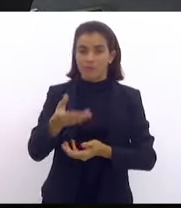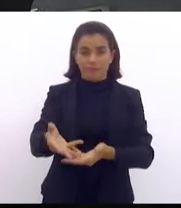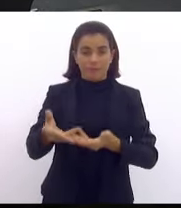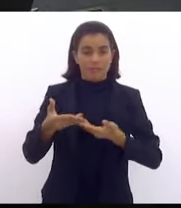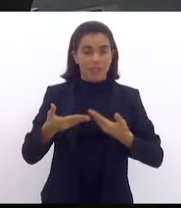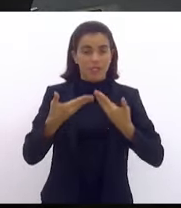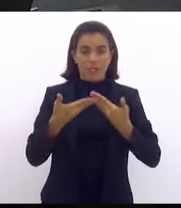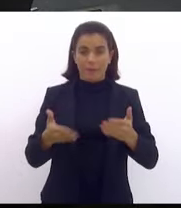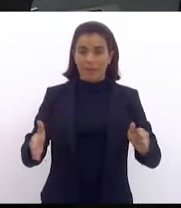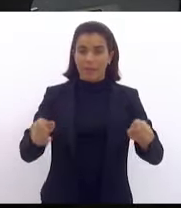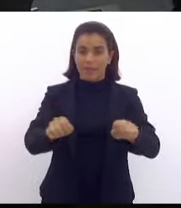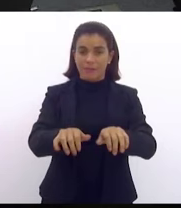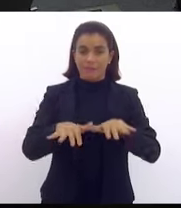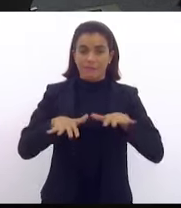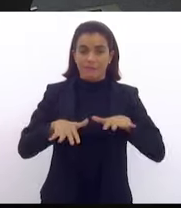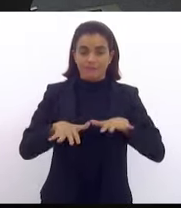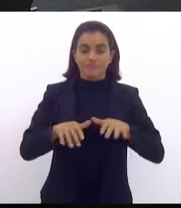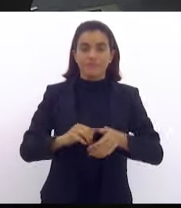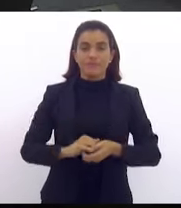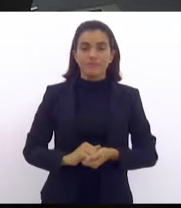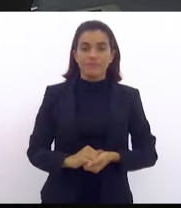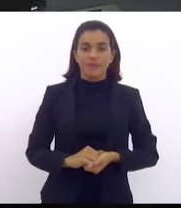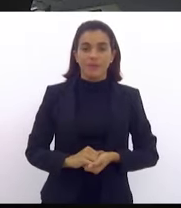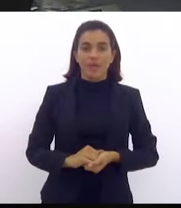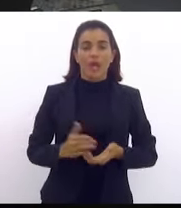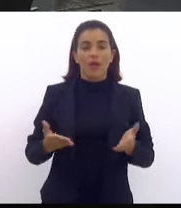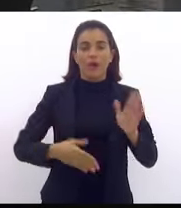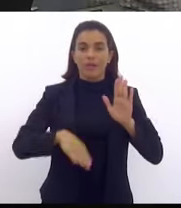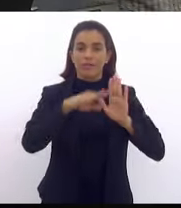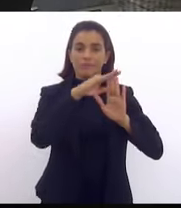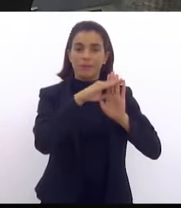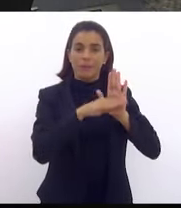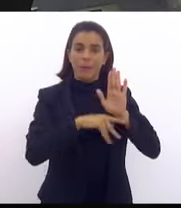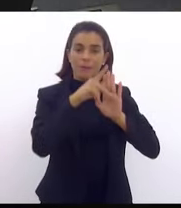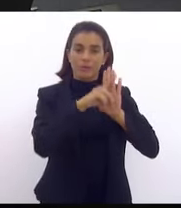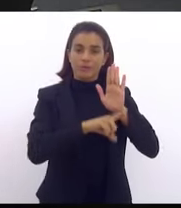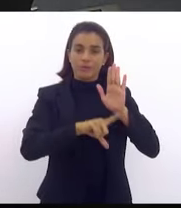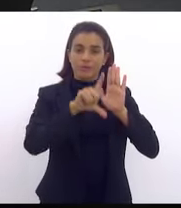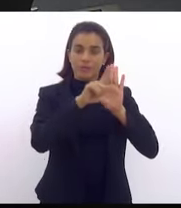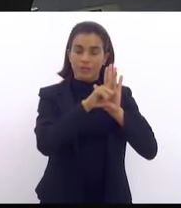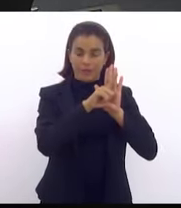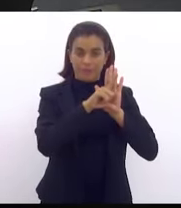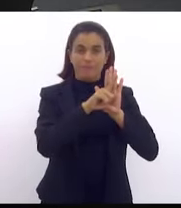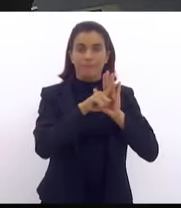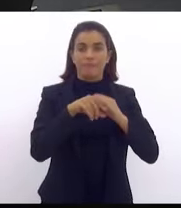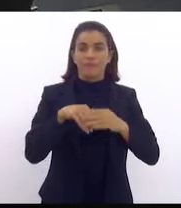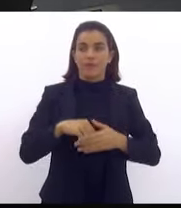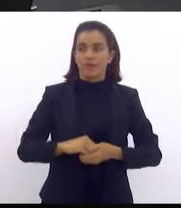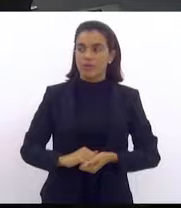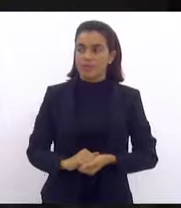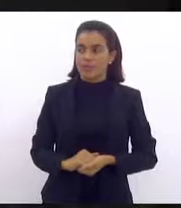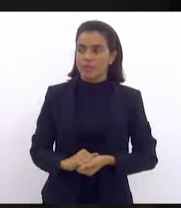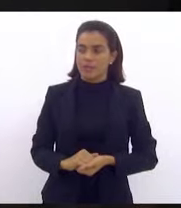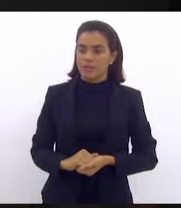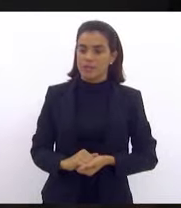Está reaberta a sessão. Senhor presidente. Passa-se a ordem do dia. Pela ordem.